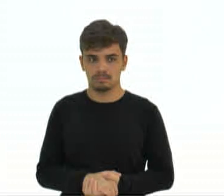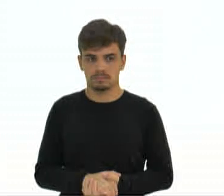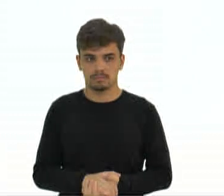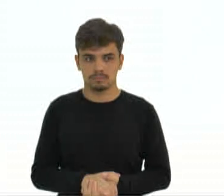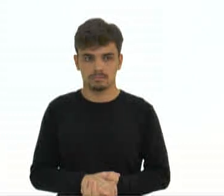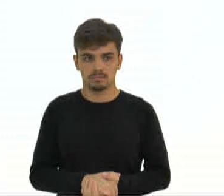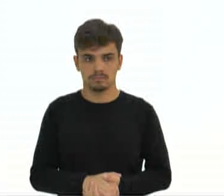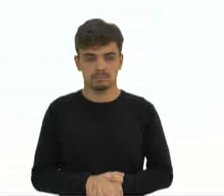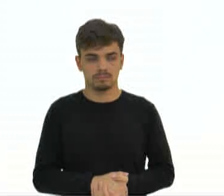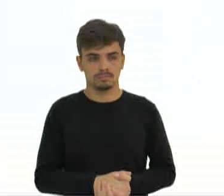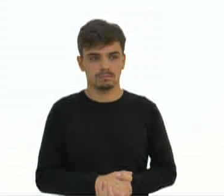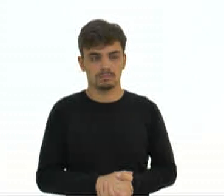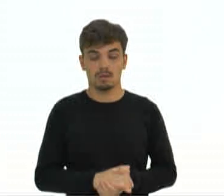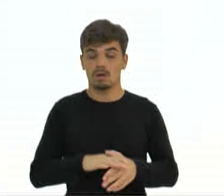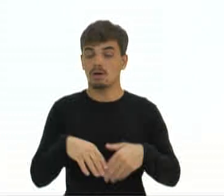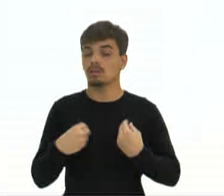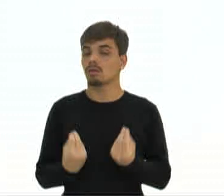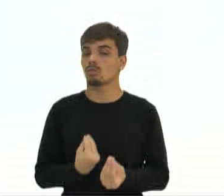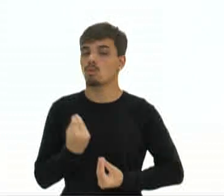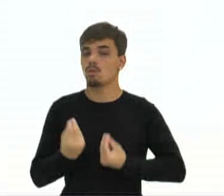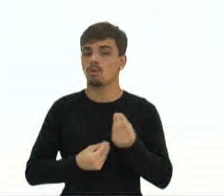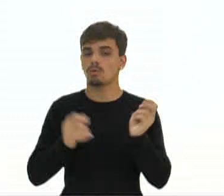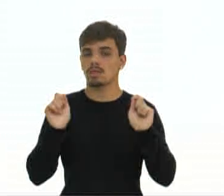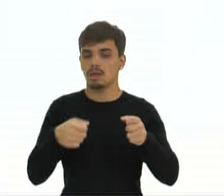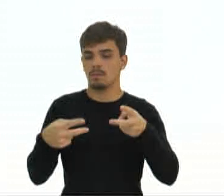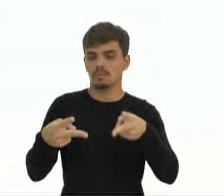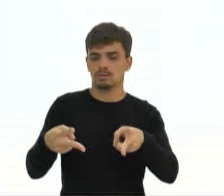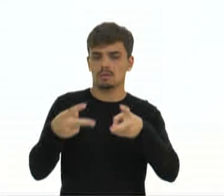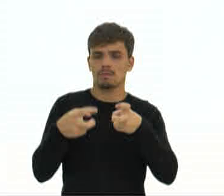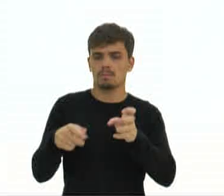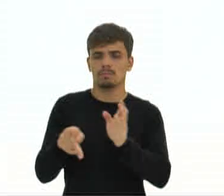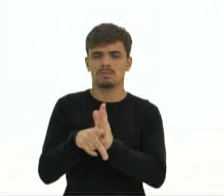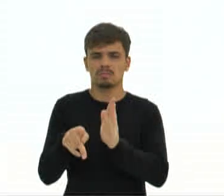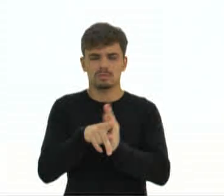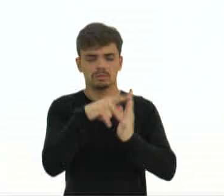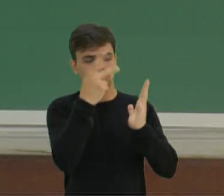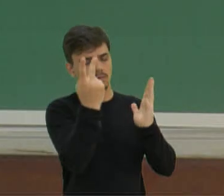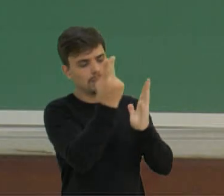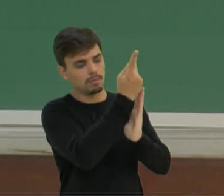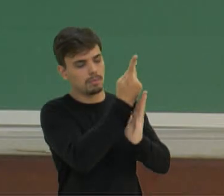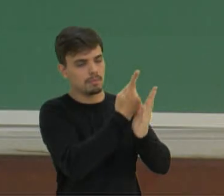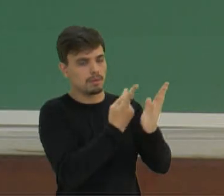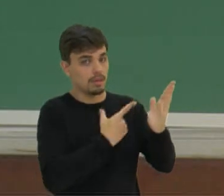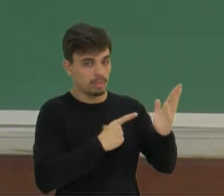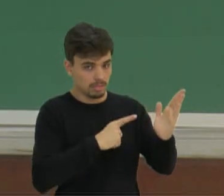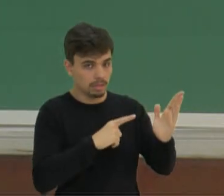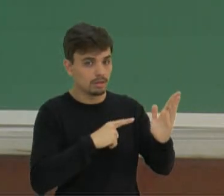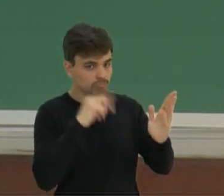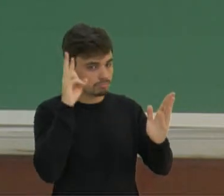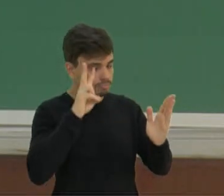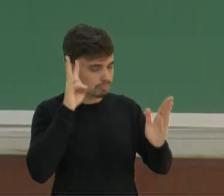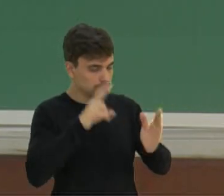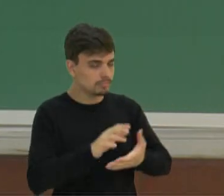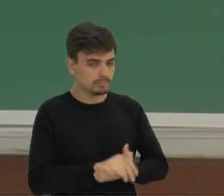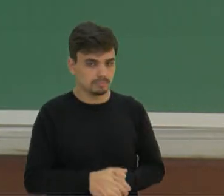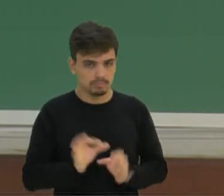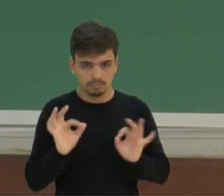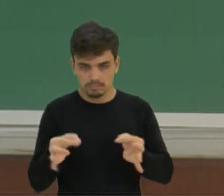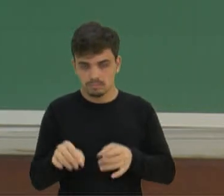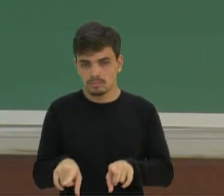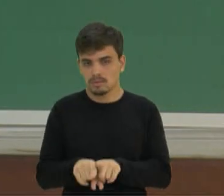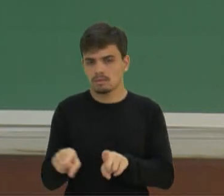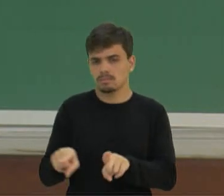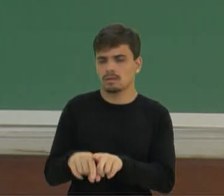de Mafalda. Então, como que a gente percebeu? Percebemos pelos desenhos presentes na história em quadrinhos, né?